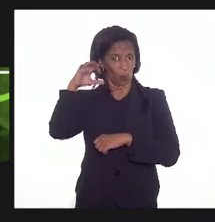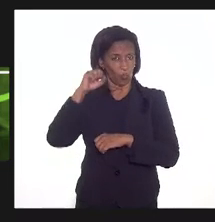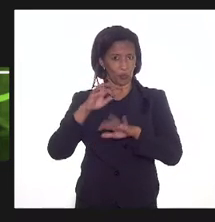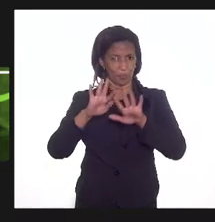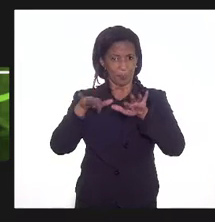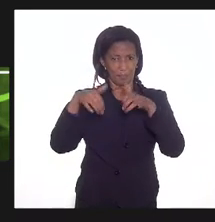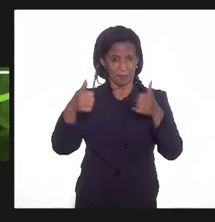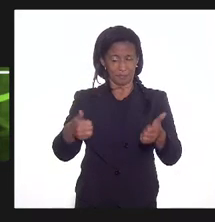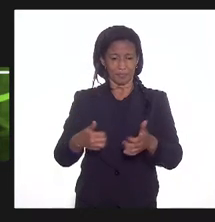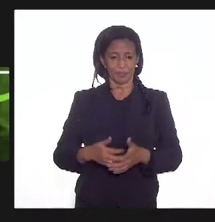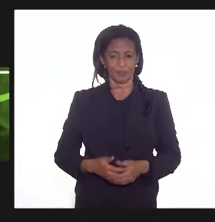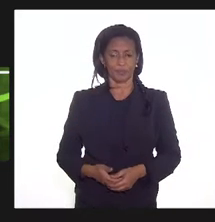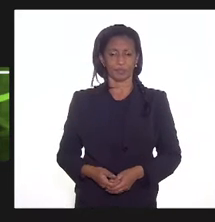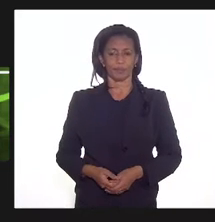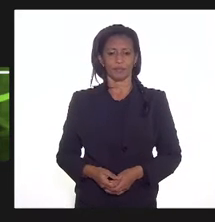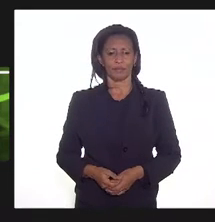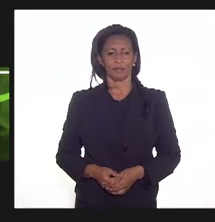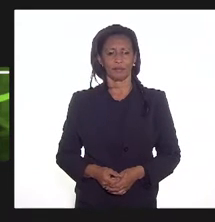bem tá